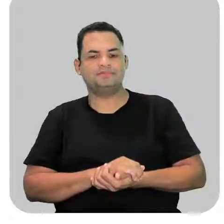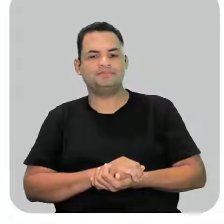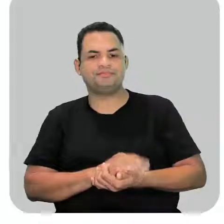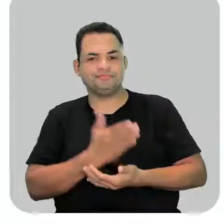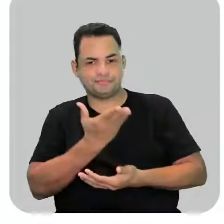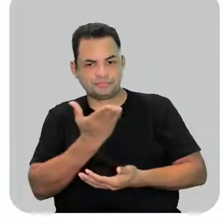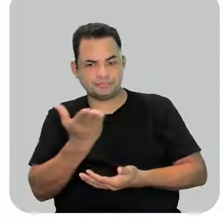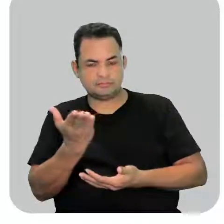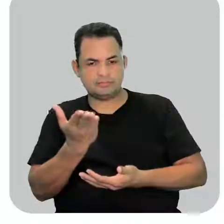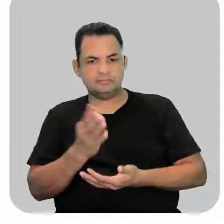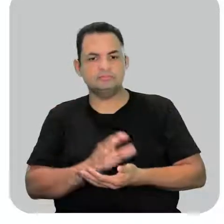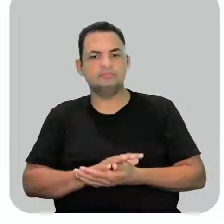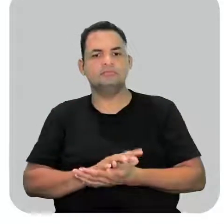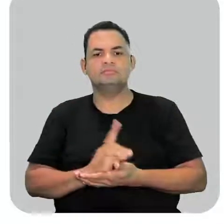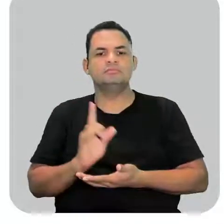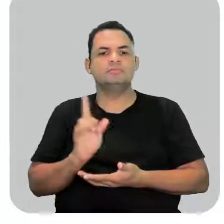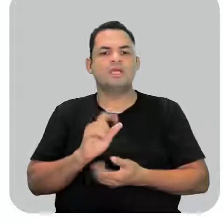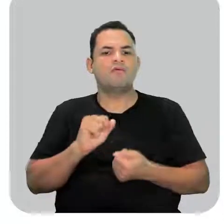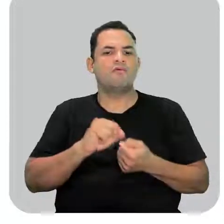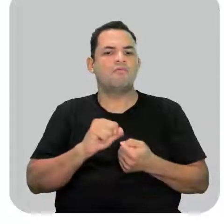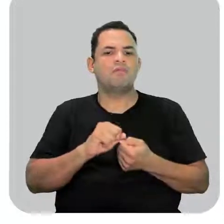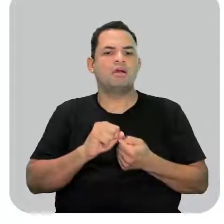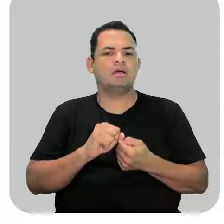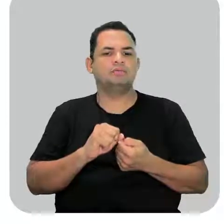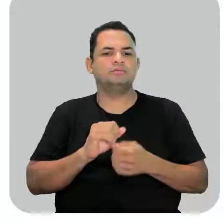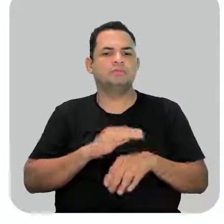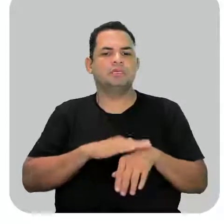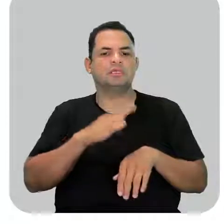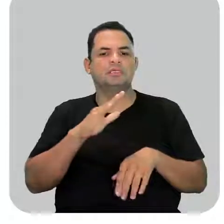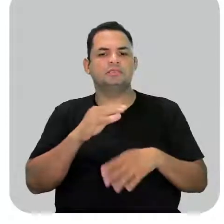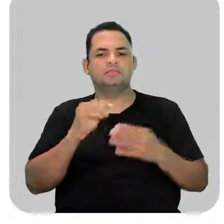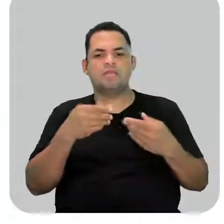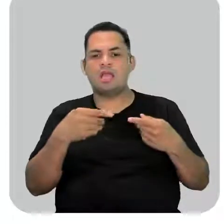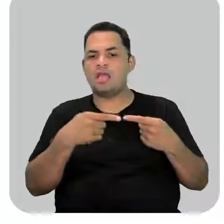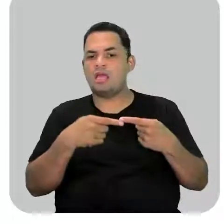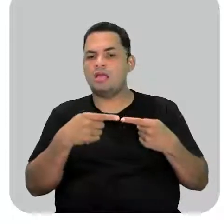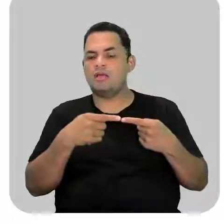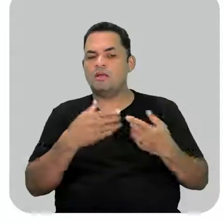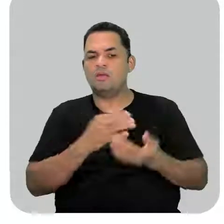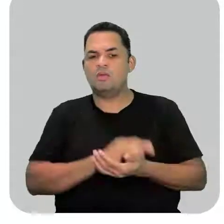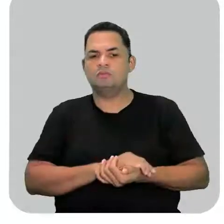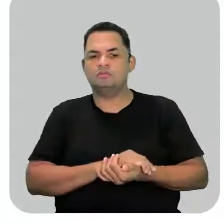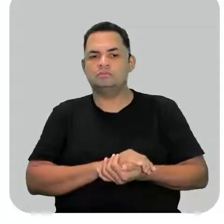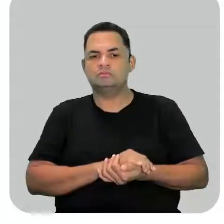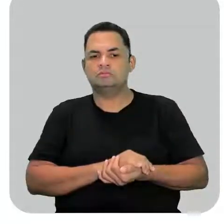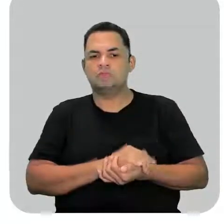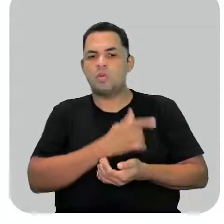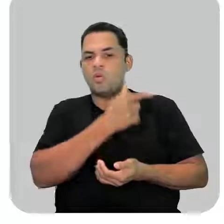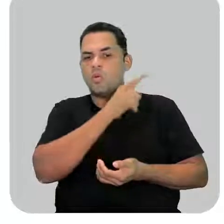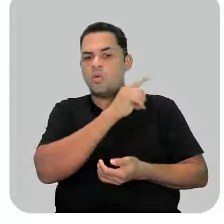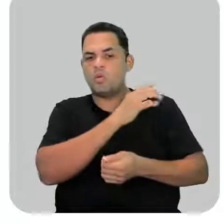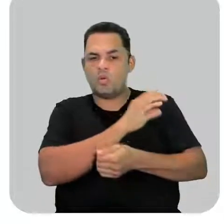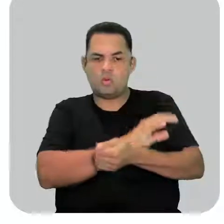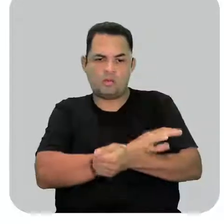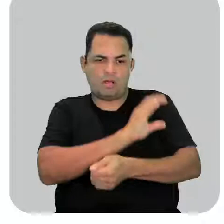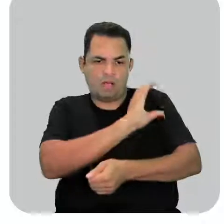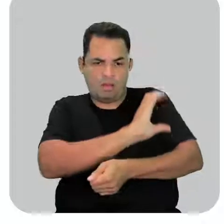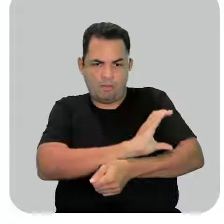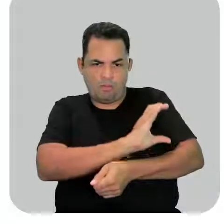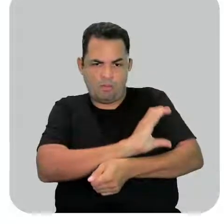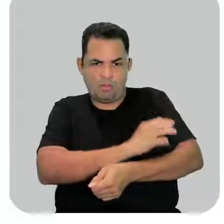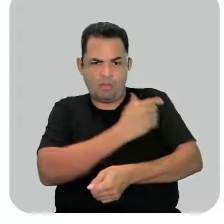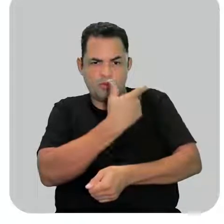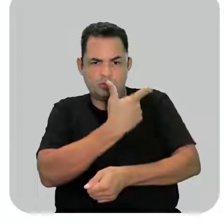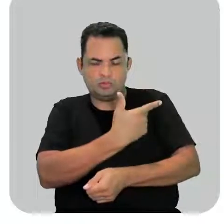de trás. Ele não faz mais nenhuma ligação. Já o outro carbono que está atrás dele,